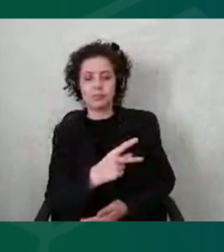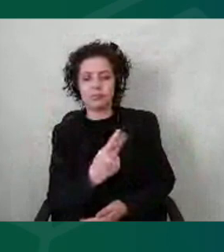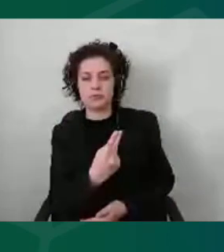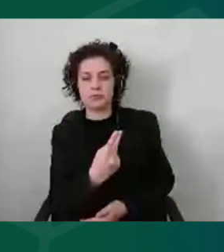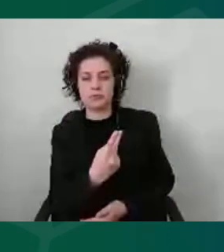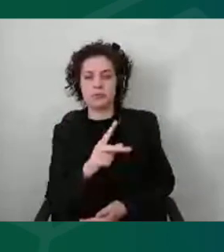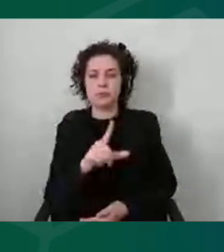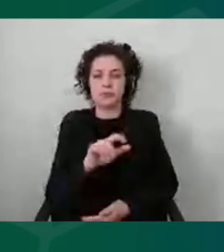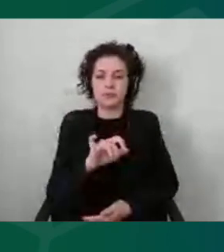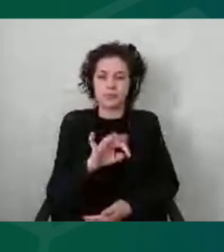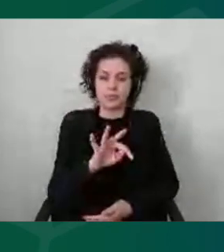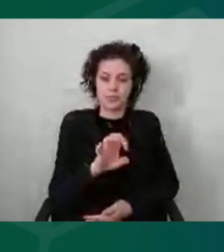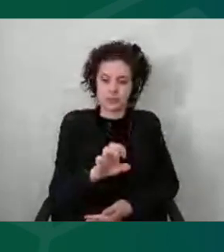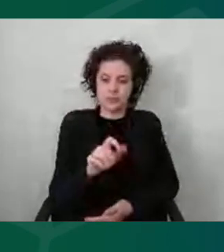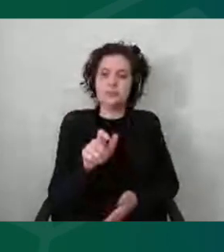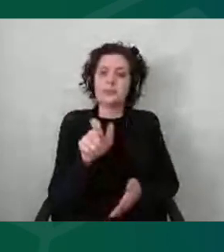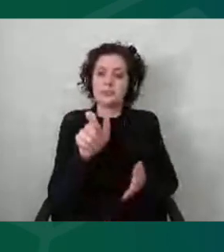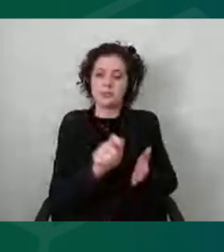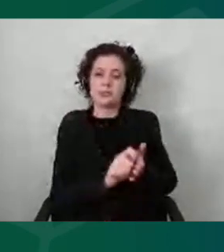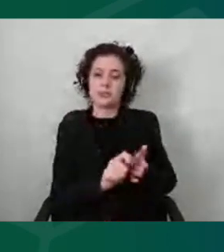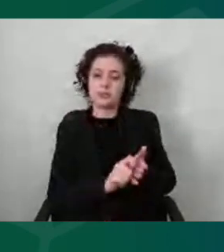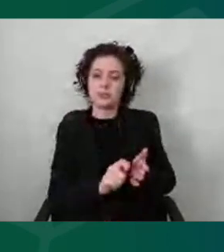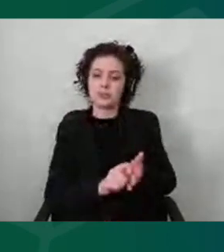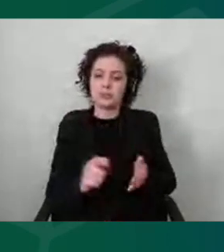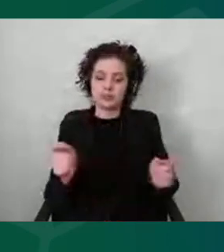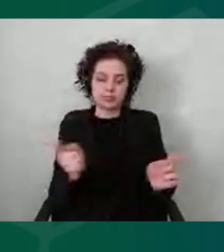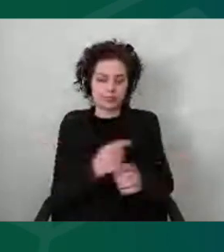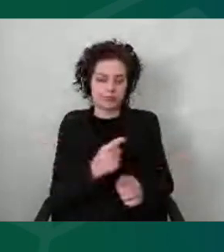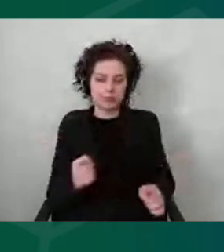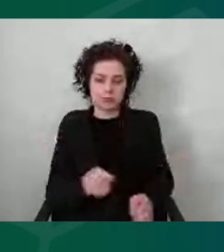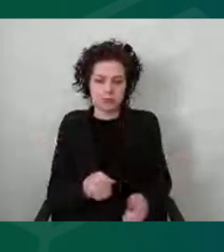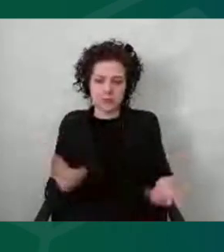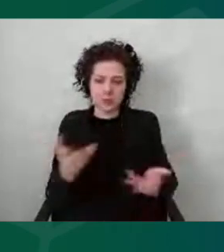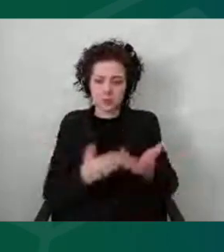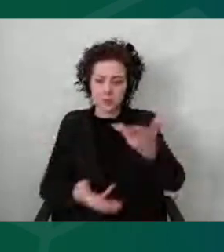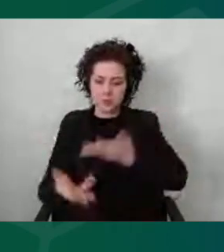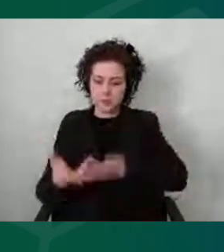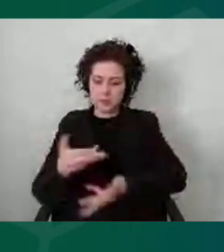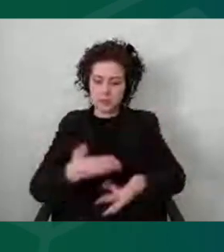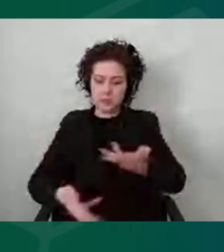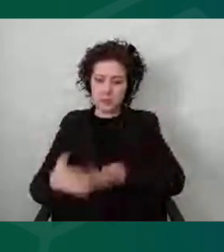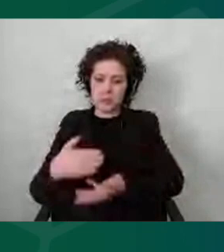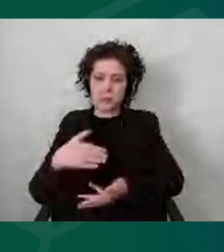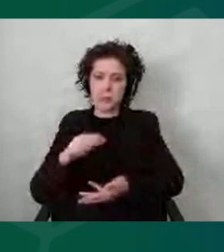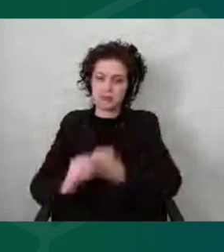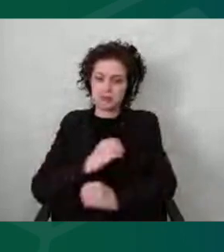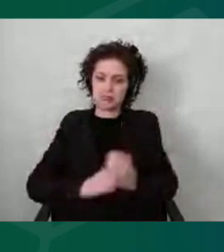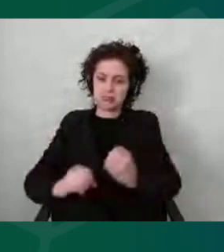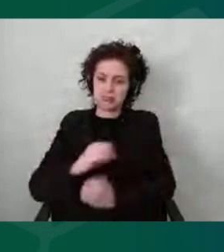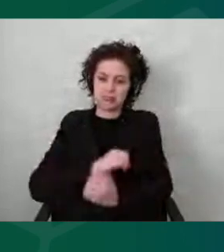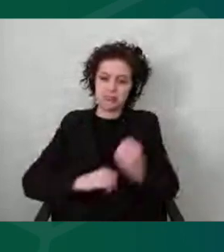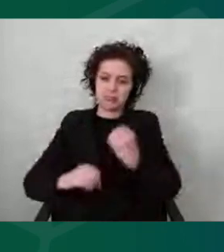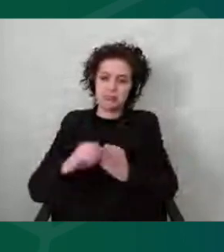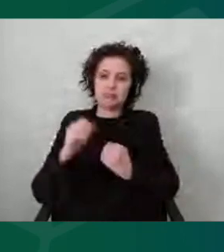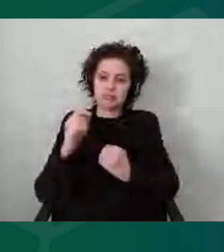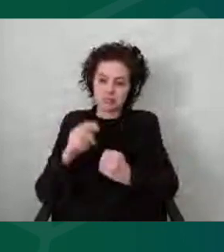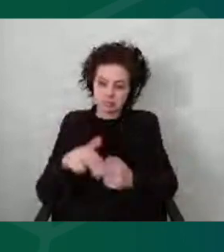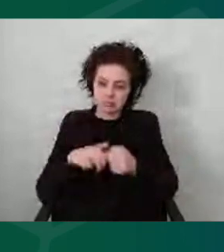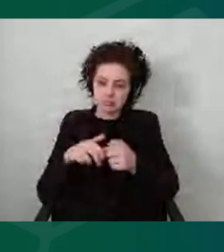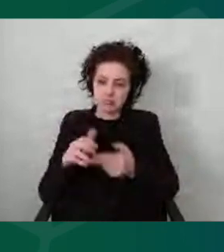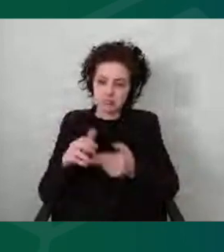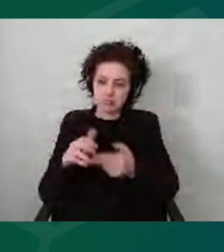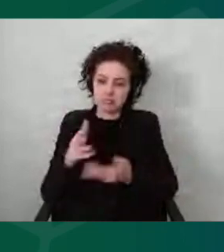essas proteínas que fazem mais interações e que, portanto, elas acabam desempenhando um